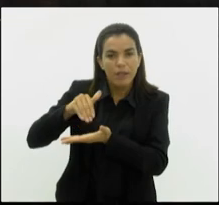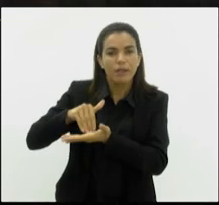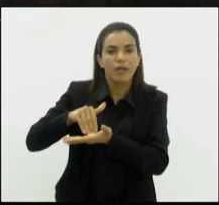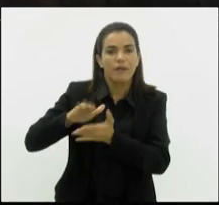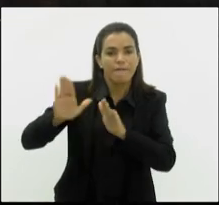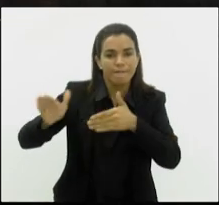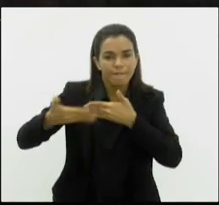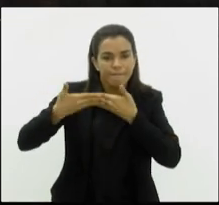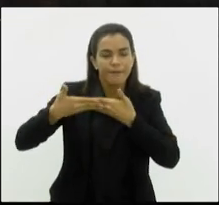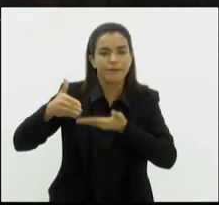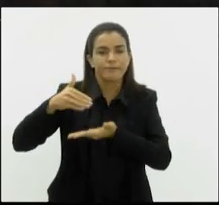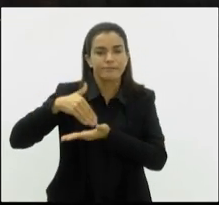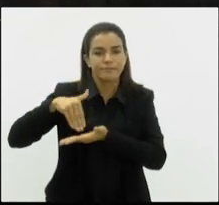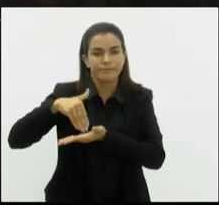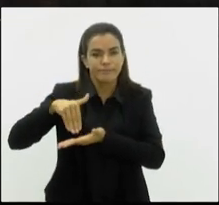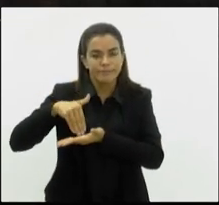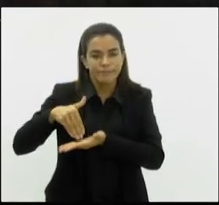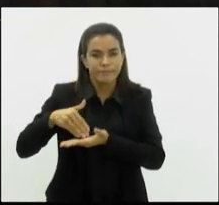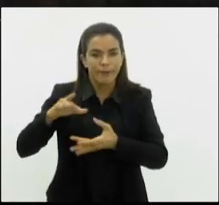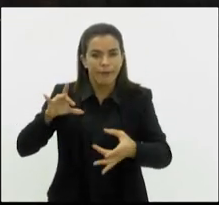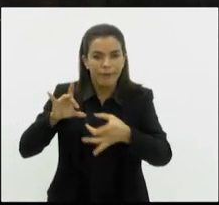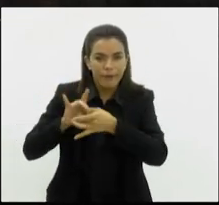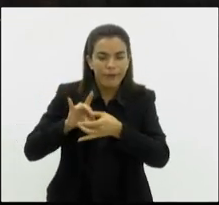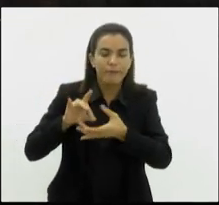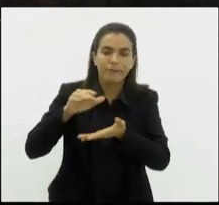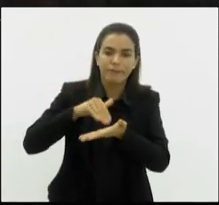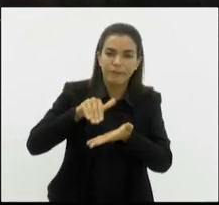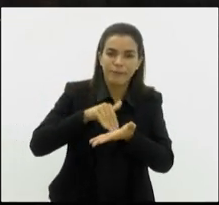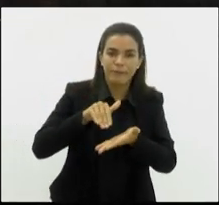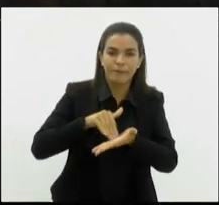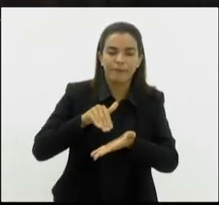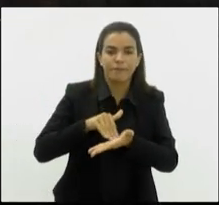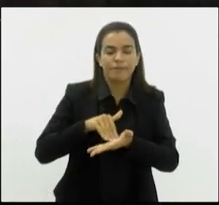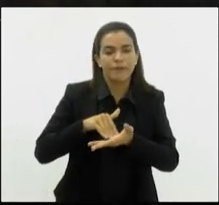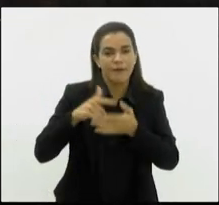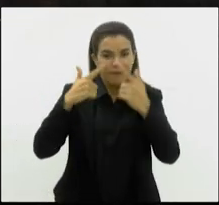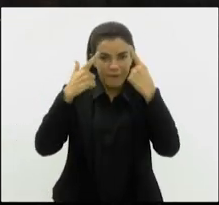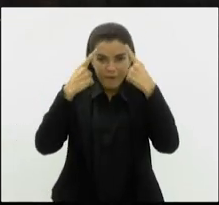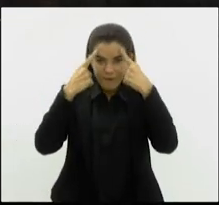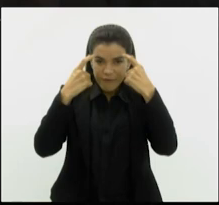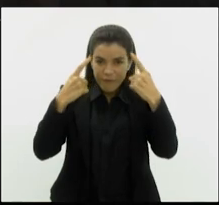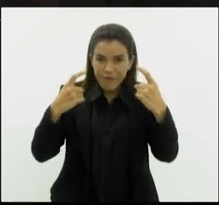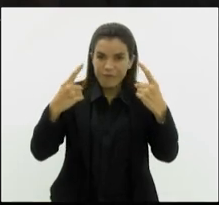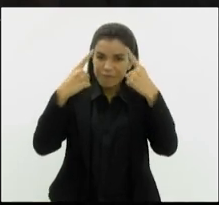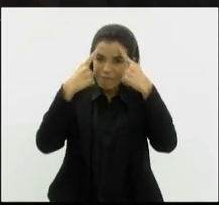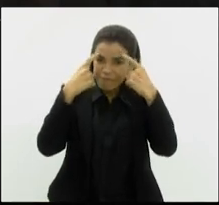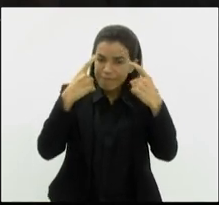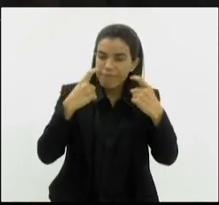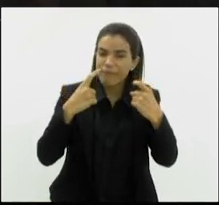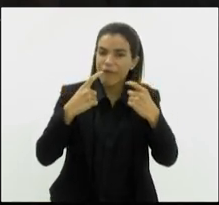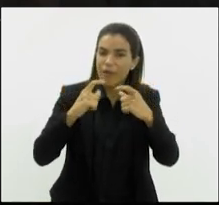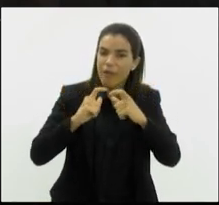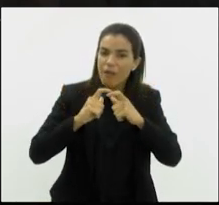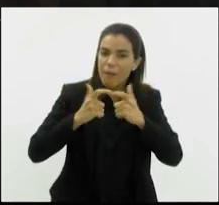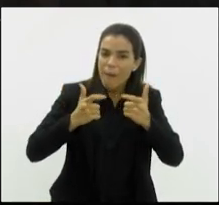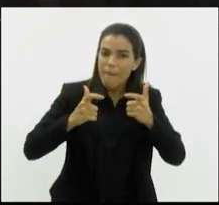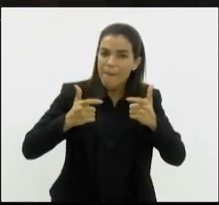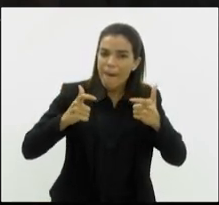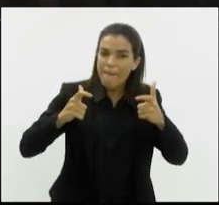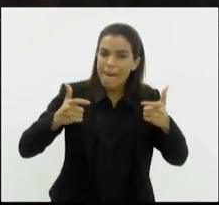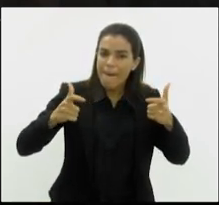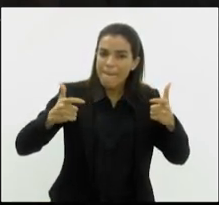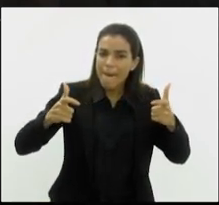secretaria, e a violência agravada por escritório